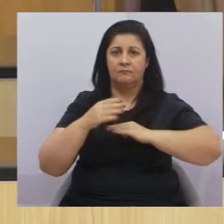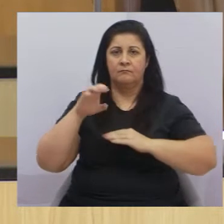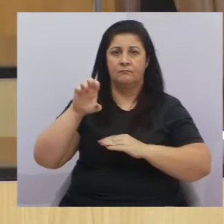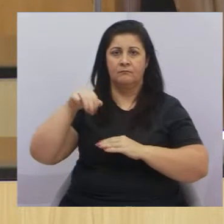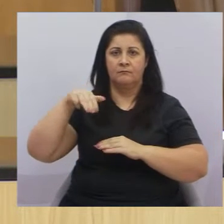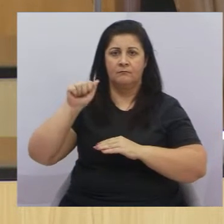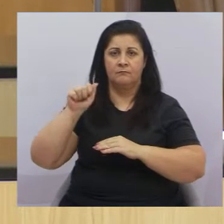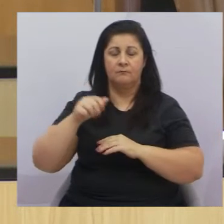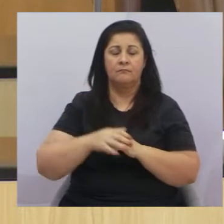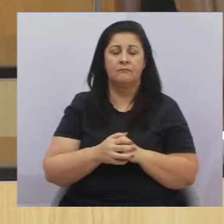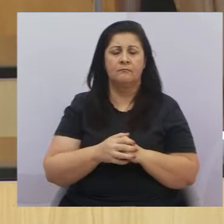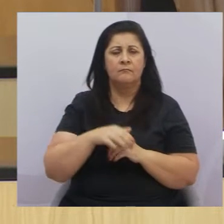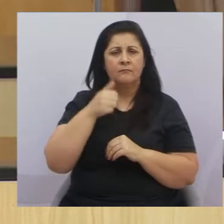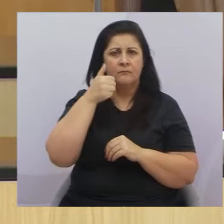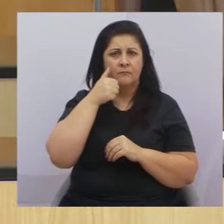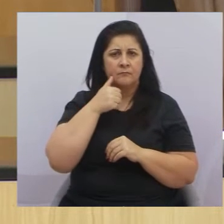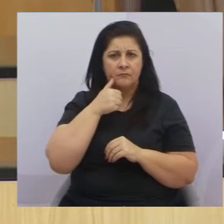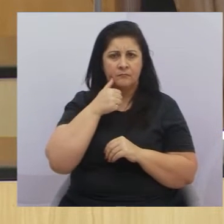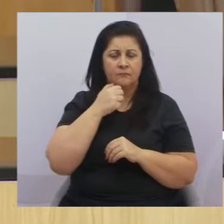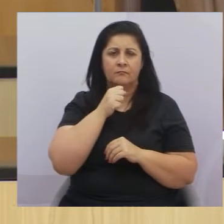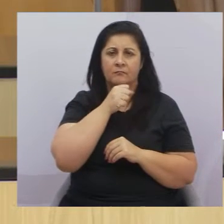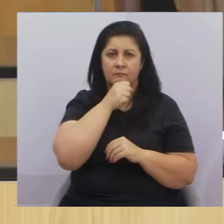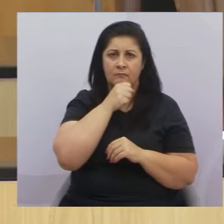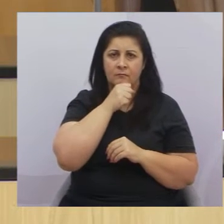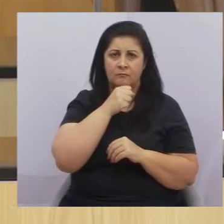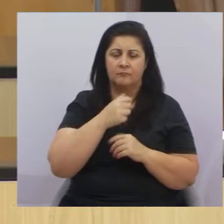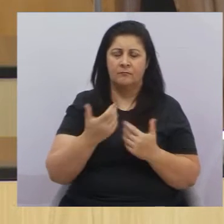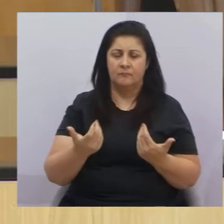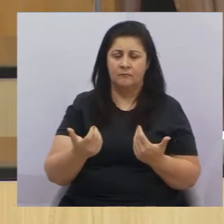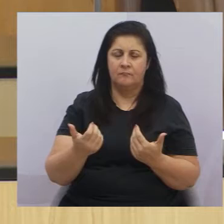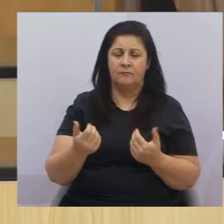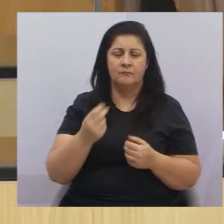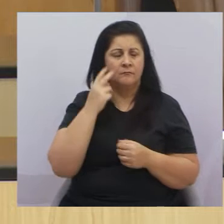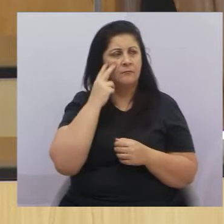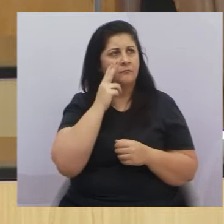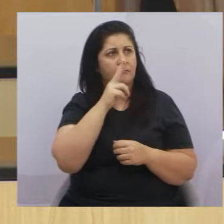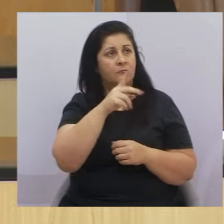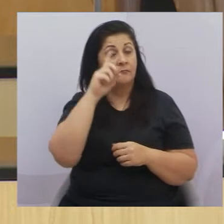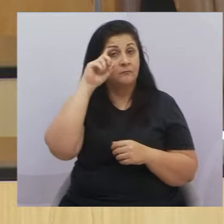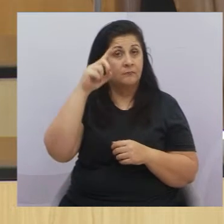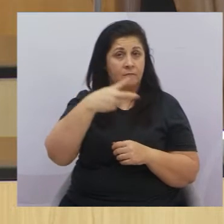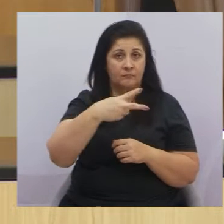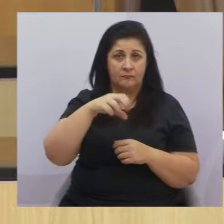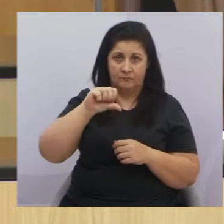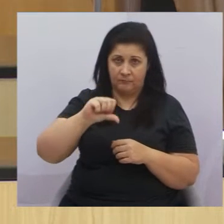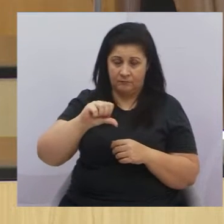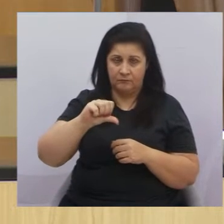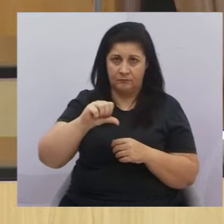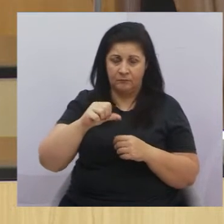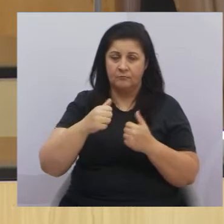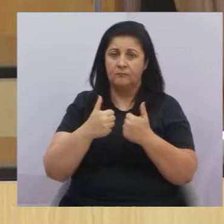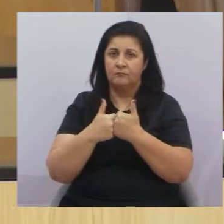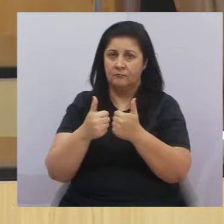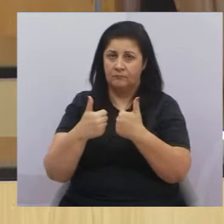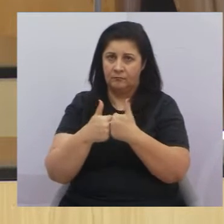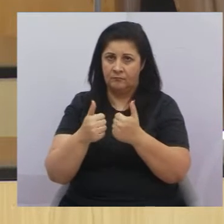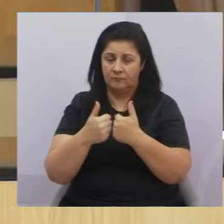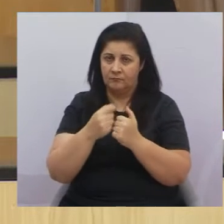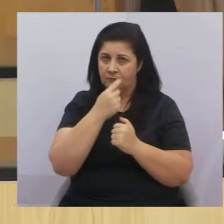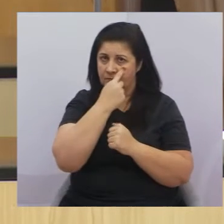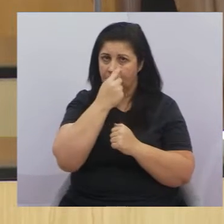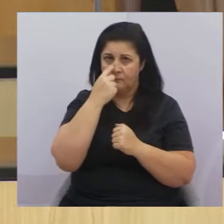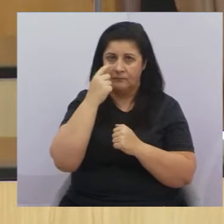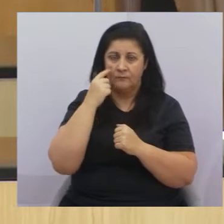Essas senhoras foram informadas no dia 21/9 que a linha de ônibus intermunicipal Parque Meia Lua, São José